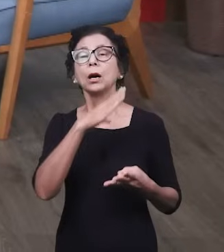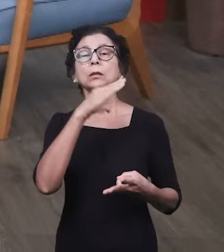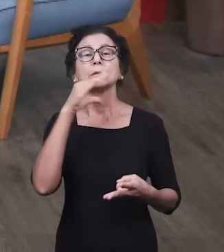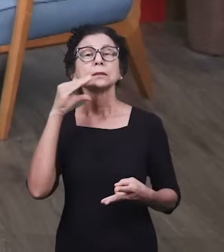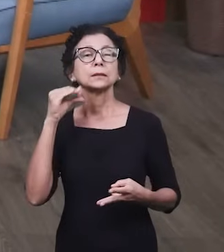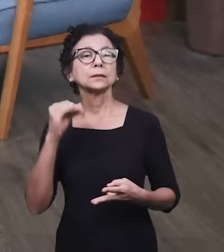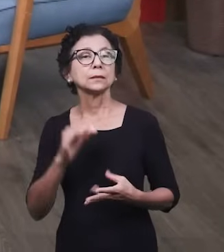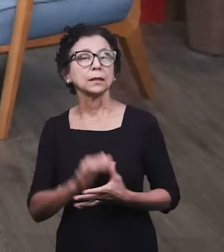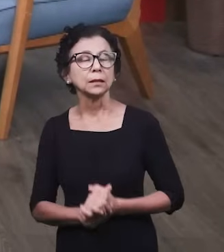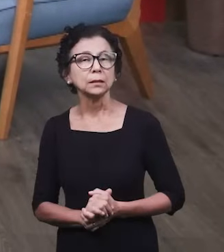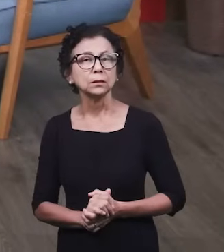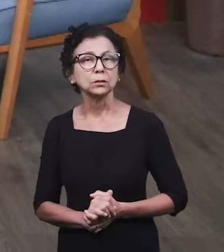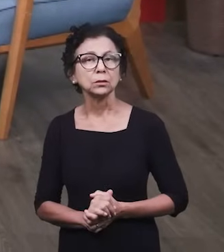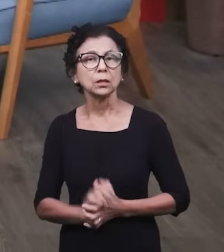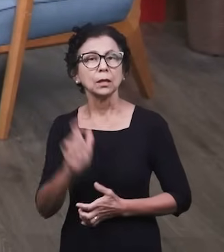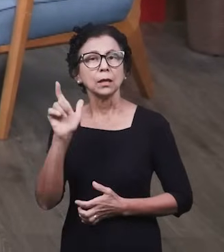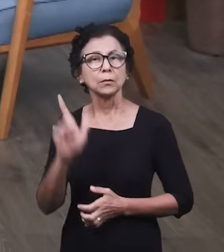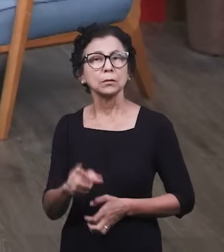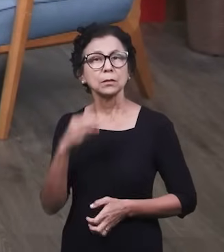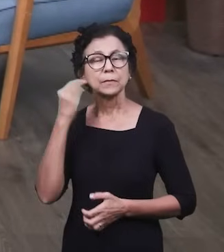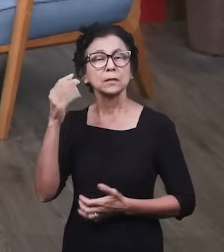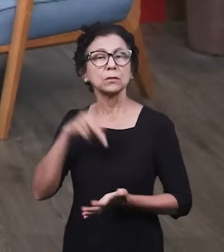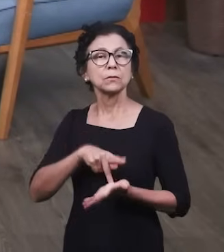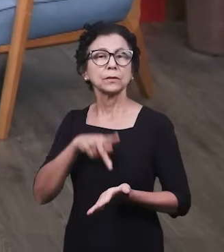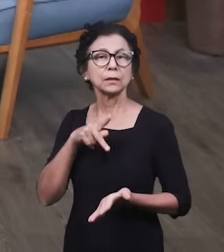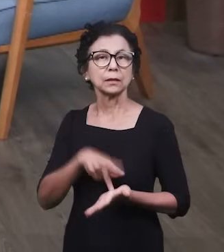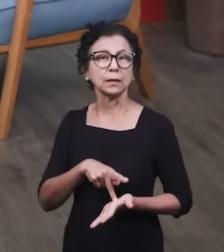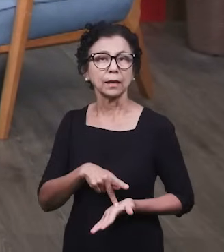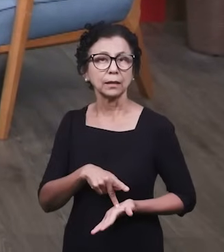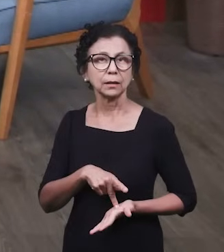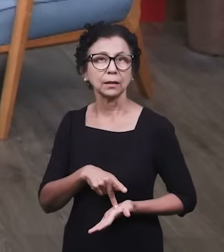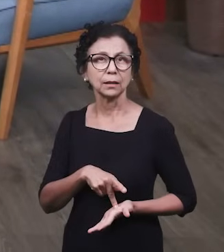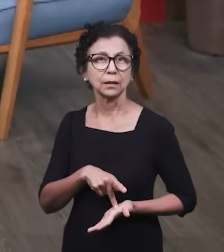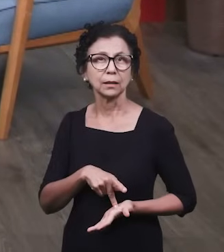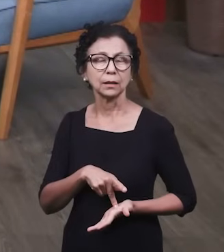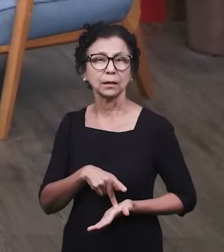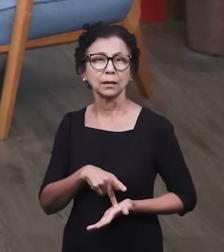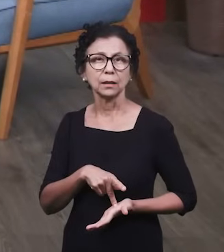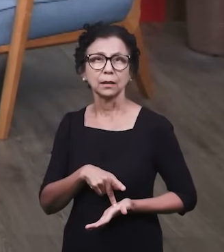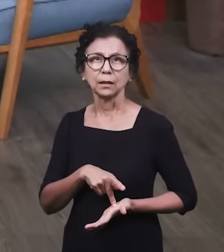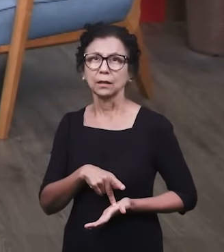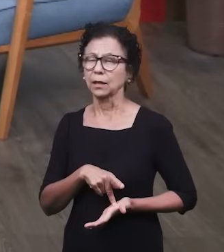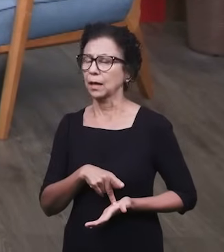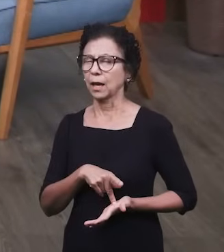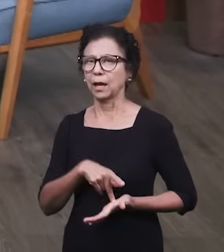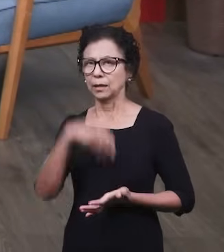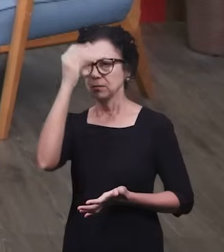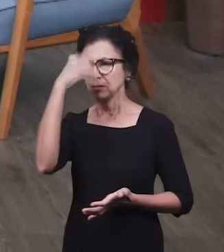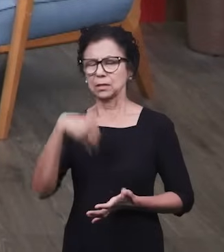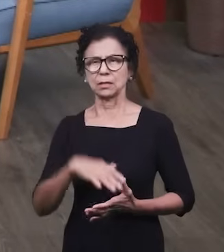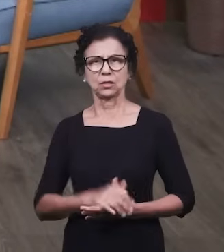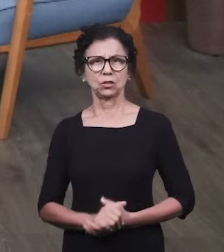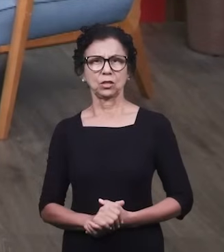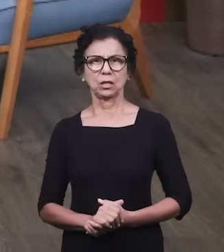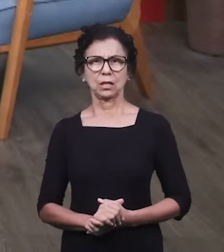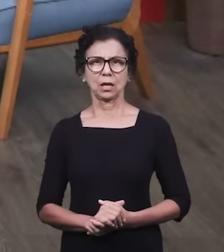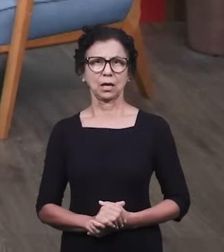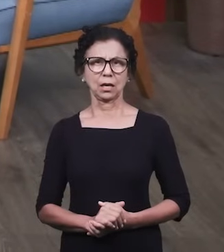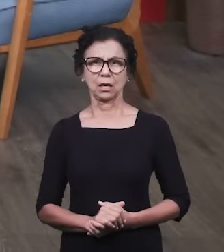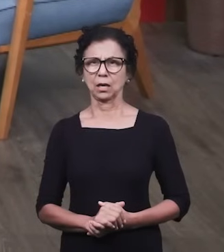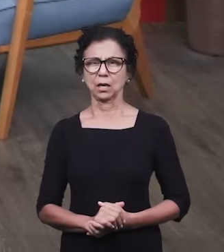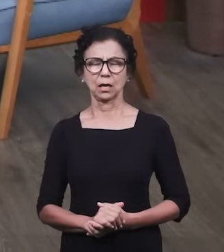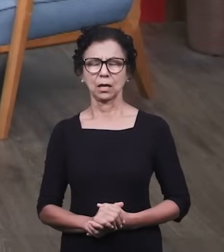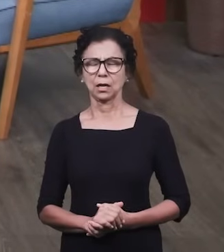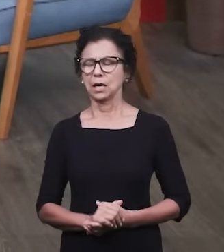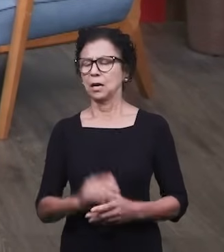a pessoa que tem uma experiência com o Senhor, uma experiência verdadeira, ela não desanima. Não. Ela não fica no meio